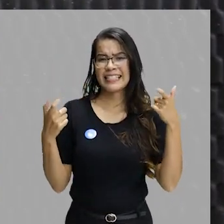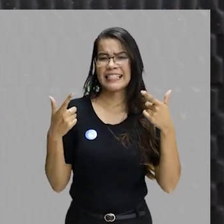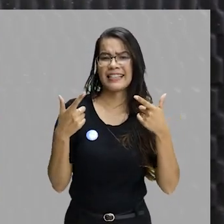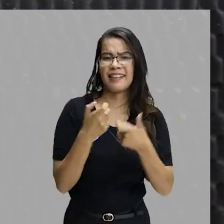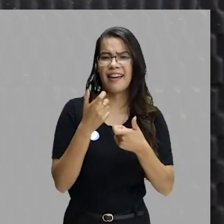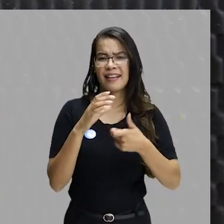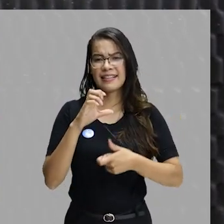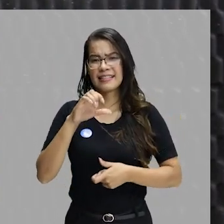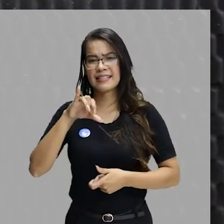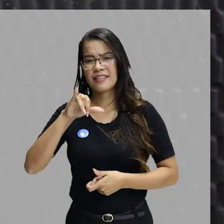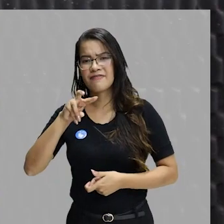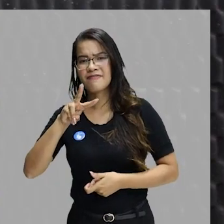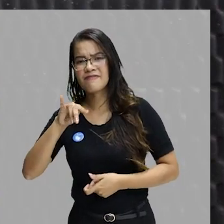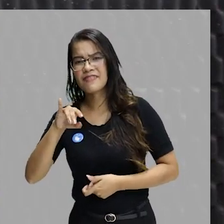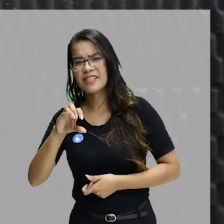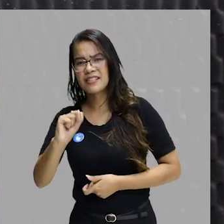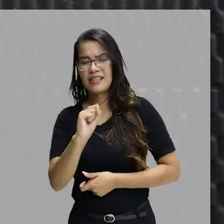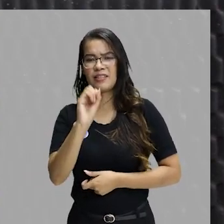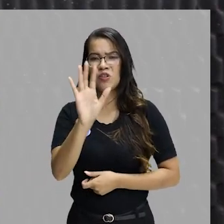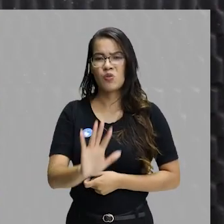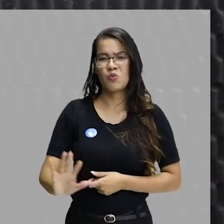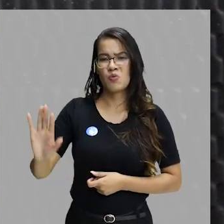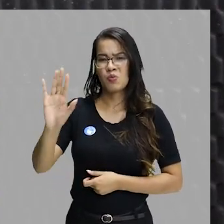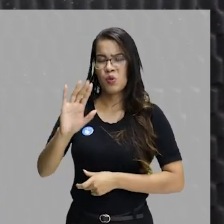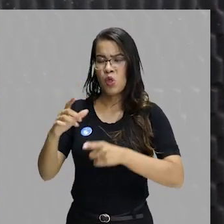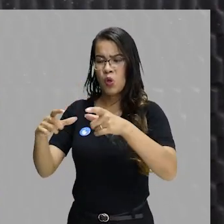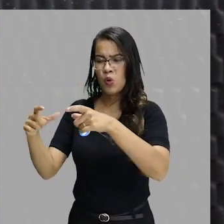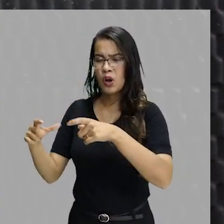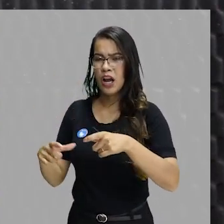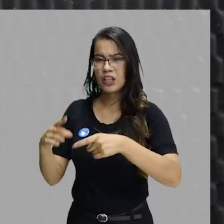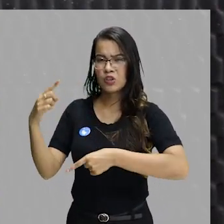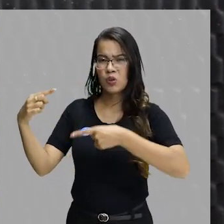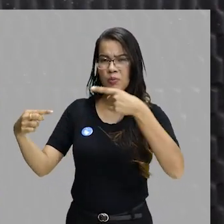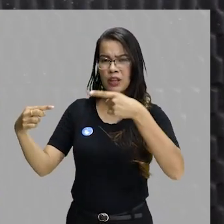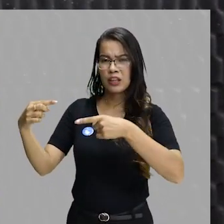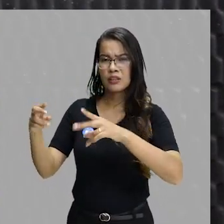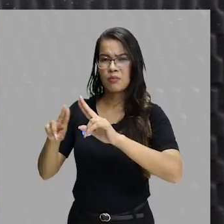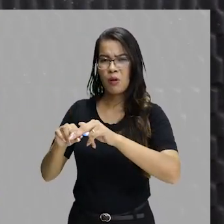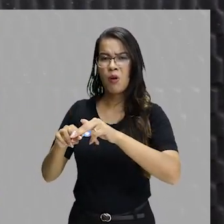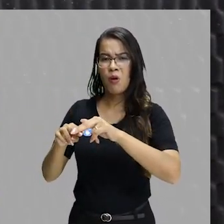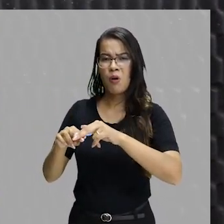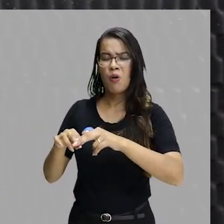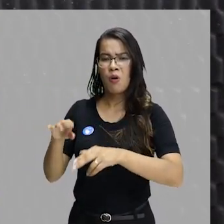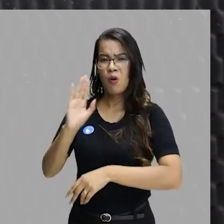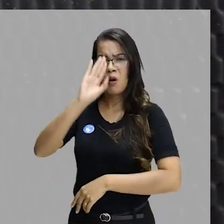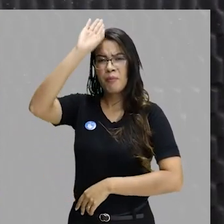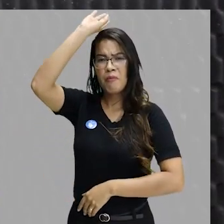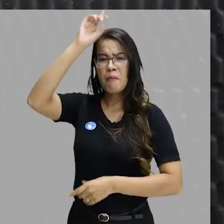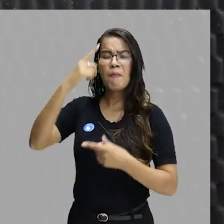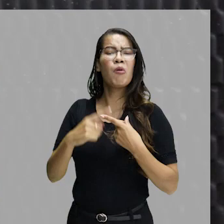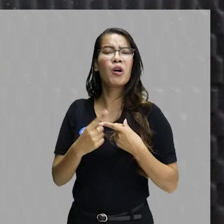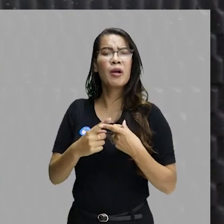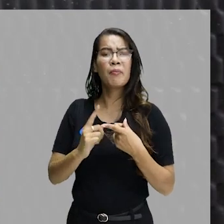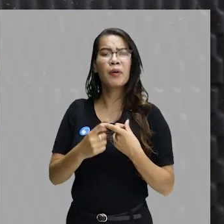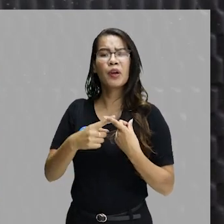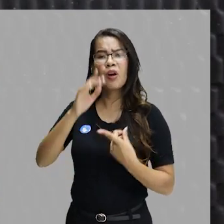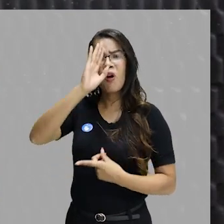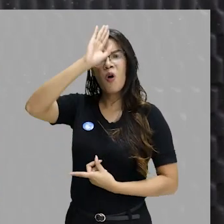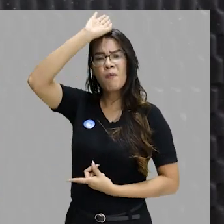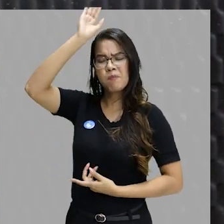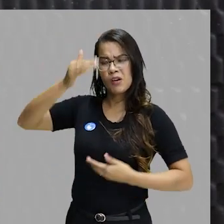dominadas por Roma. Porque Roma tributa essas províncias, Roma escraviza povos nessas